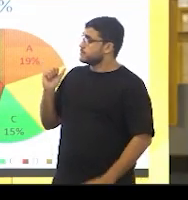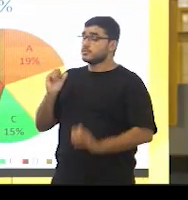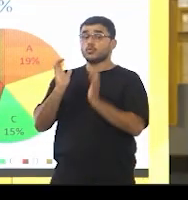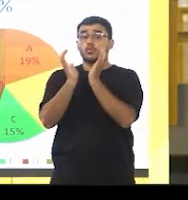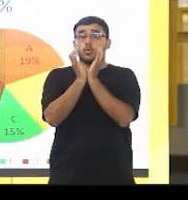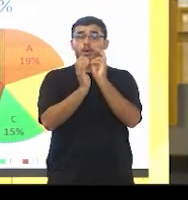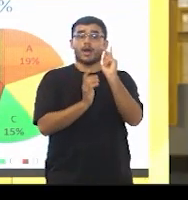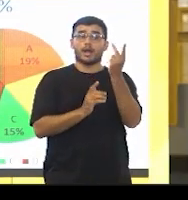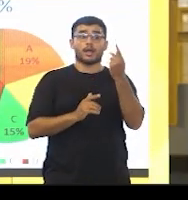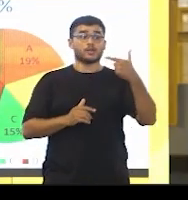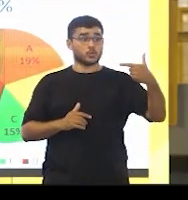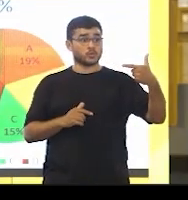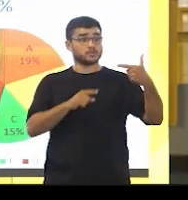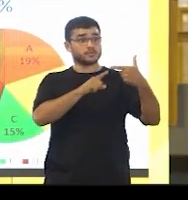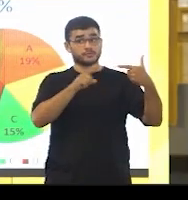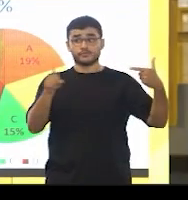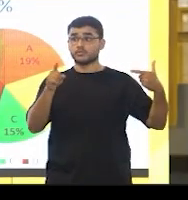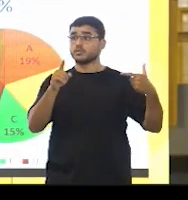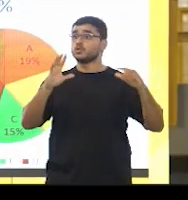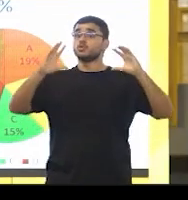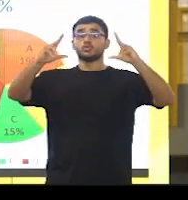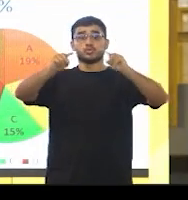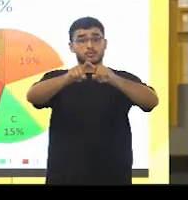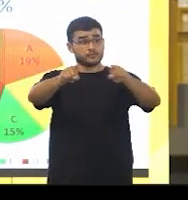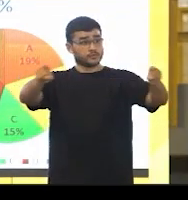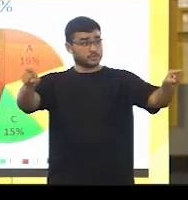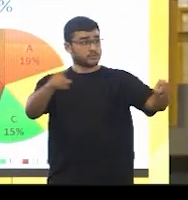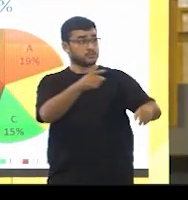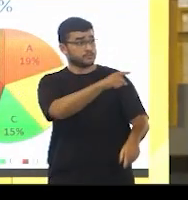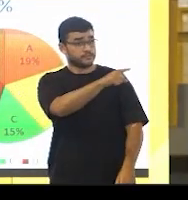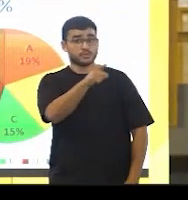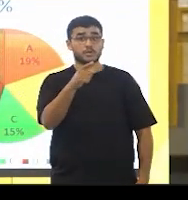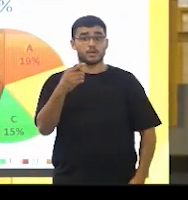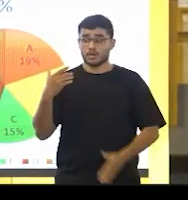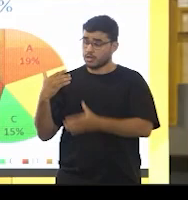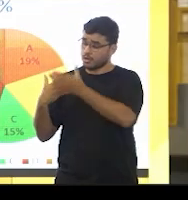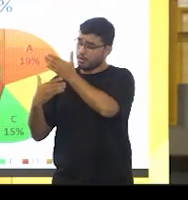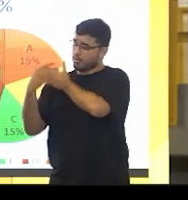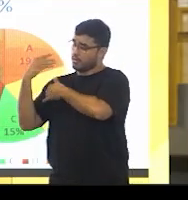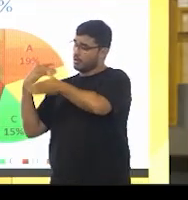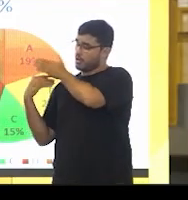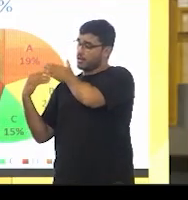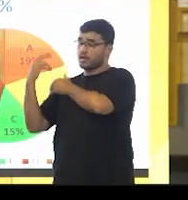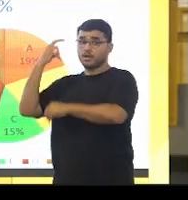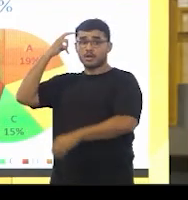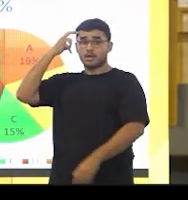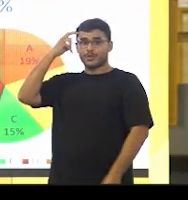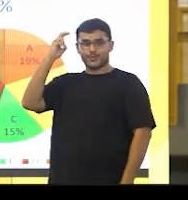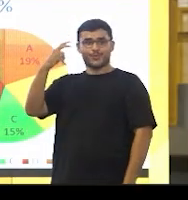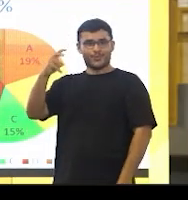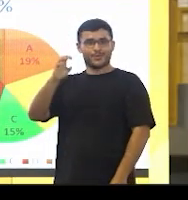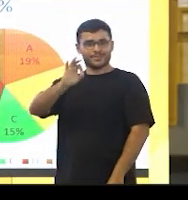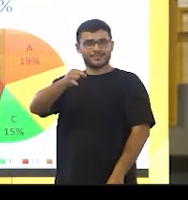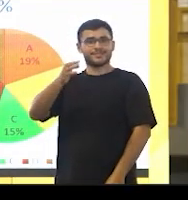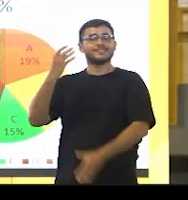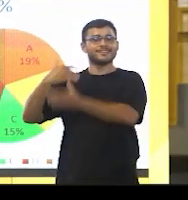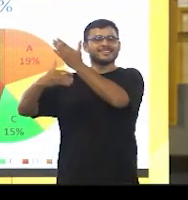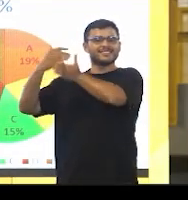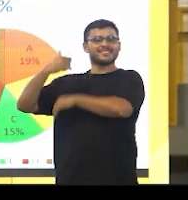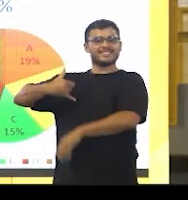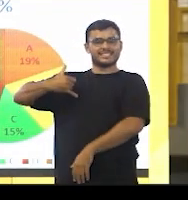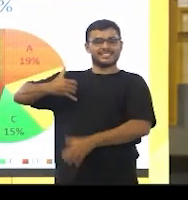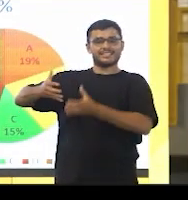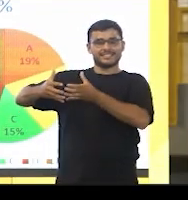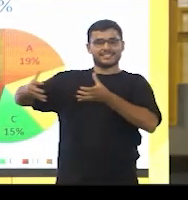humanas. Vocês aqui são todos herdeiros de uma produção cultural que está